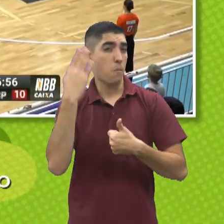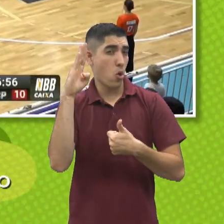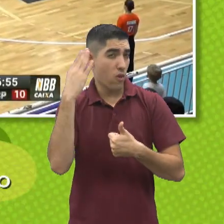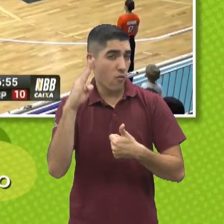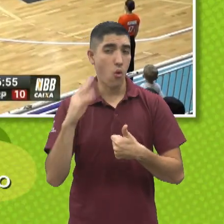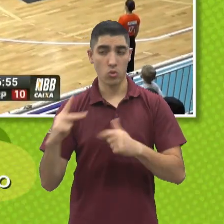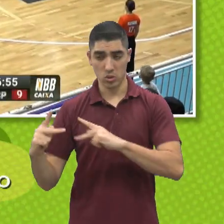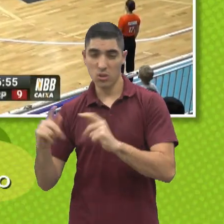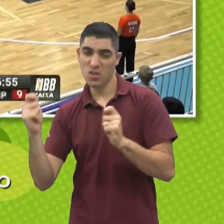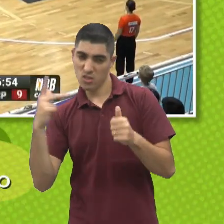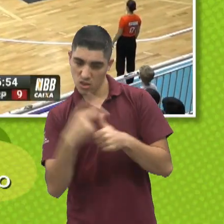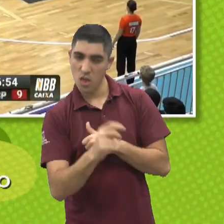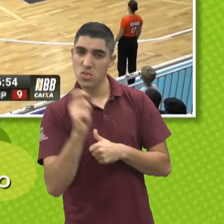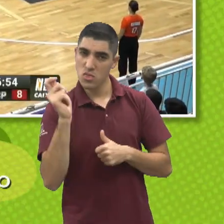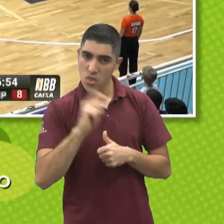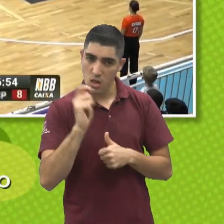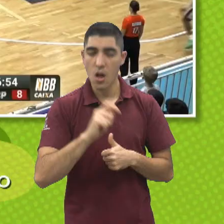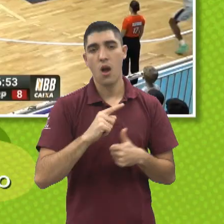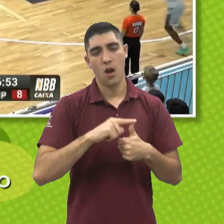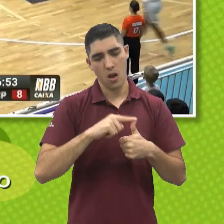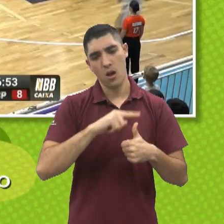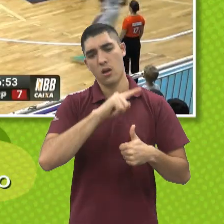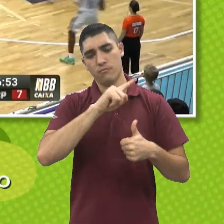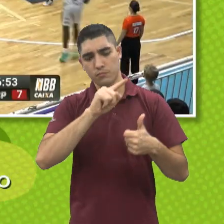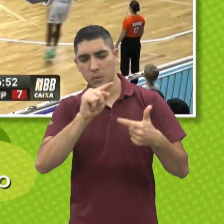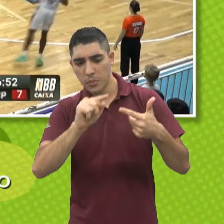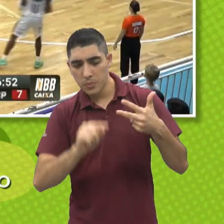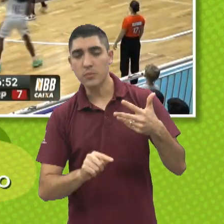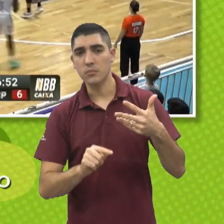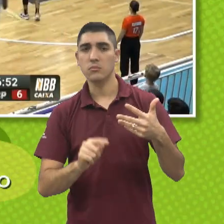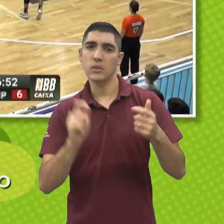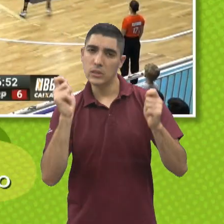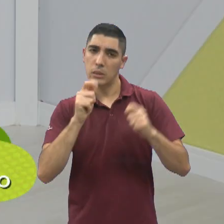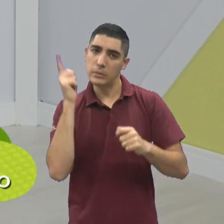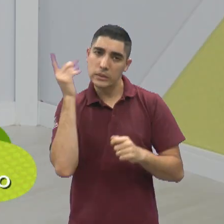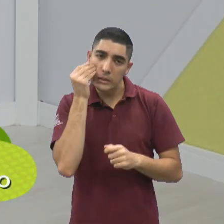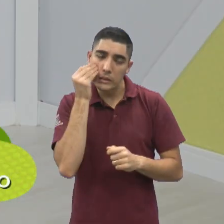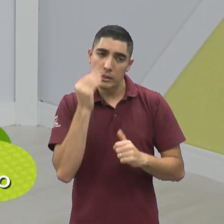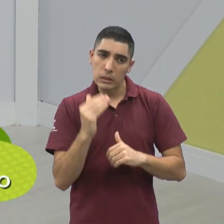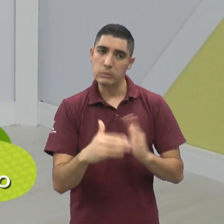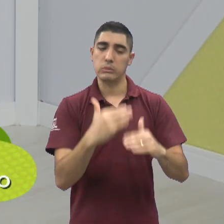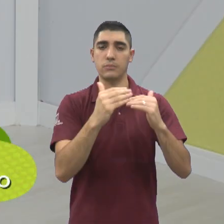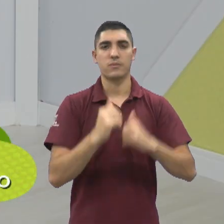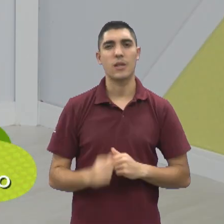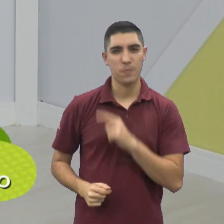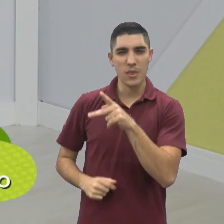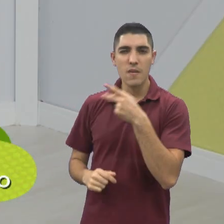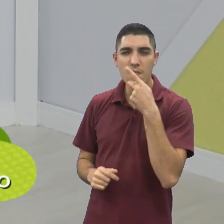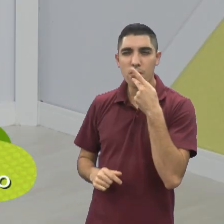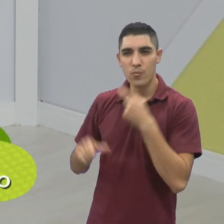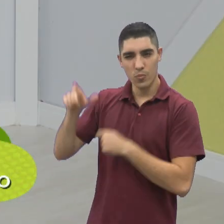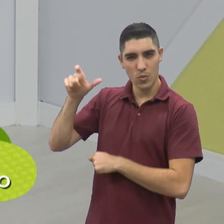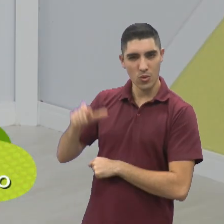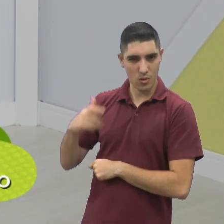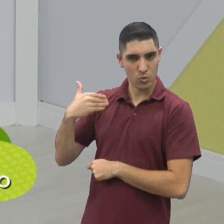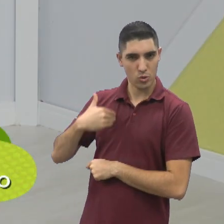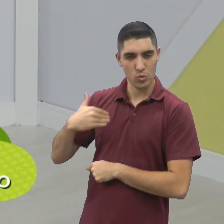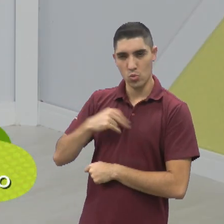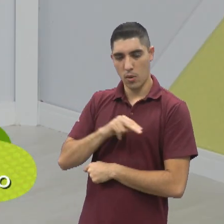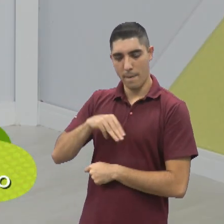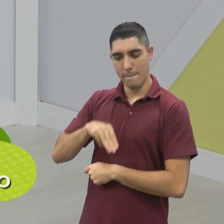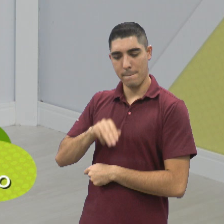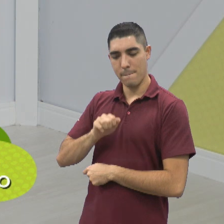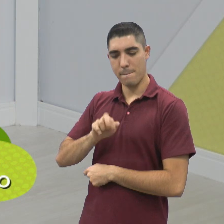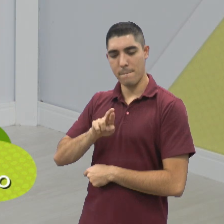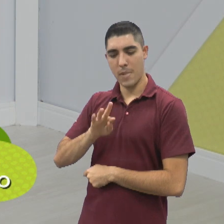grandes chances para vencer e tentar se recuperar na tabela. Pois é, você falou do argentino que vai jogar, né, que é o Martim Fernandes. Ainda